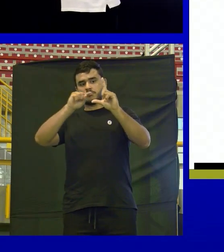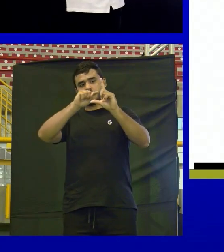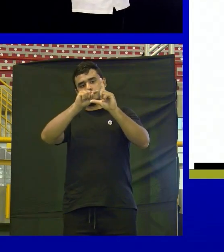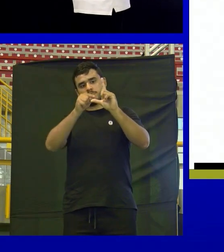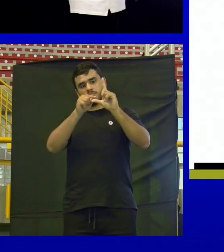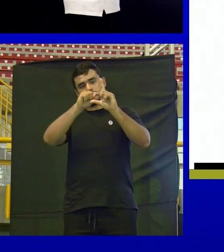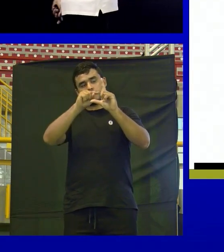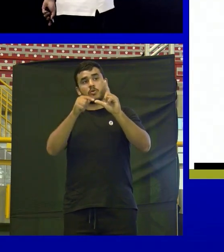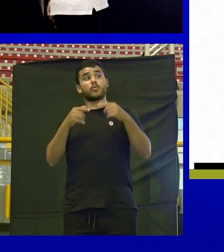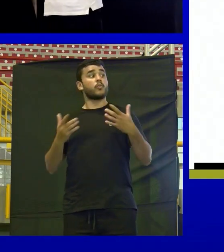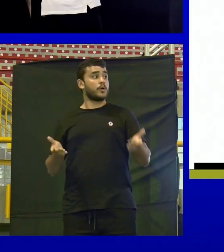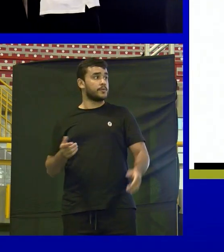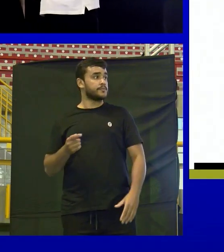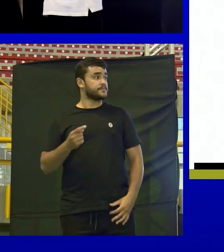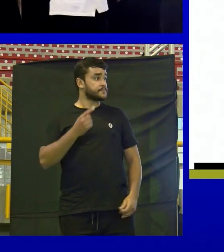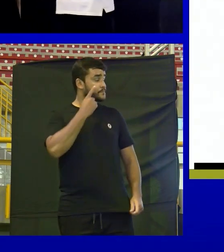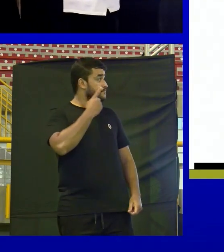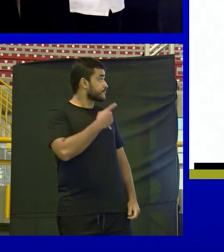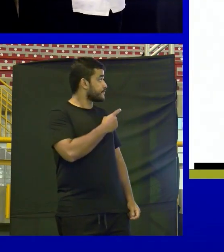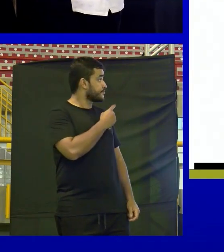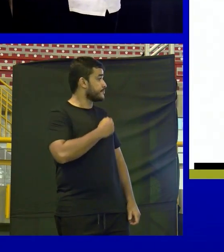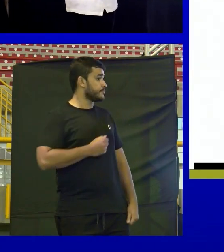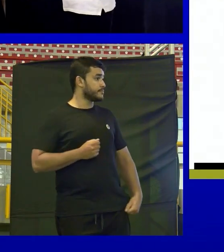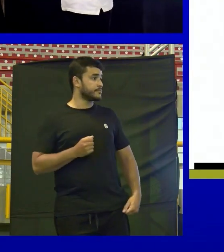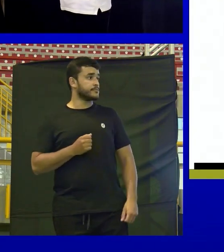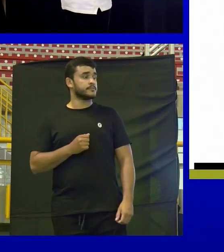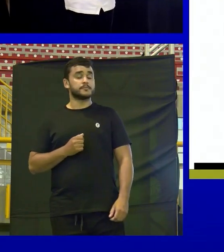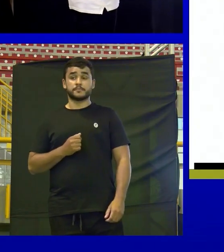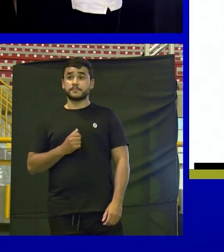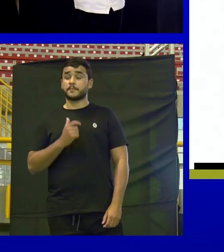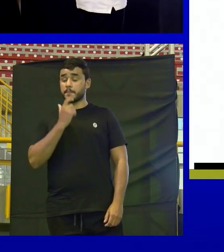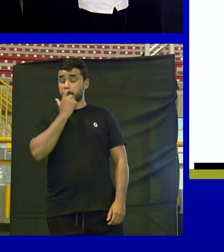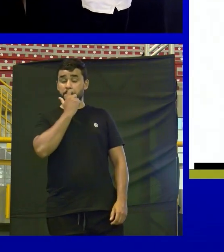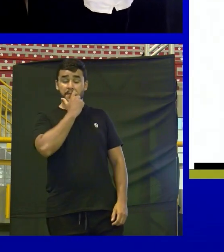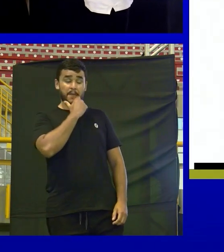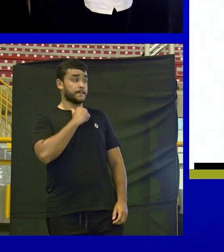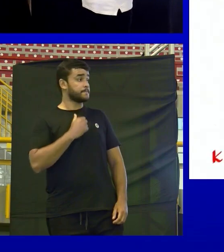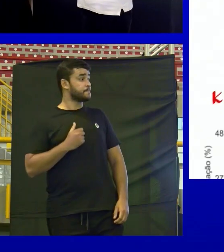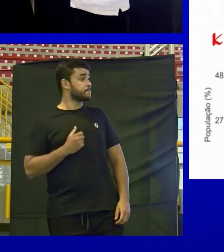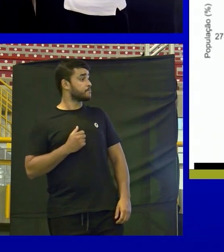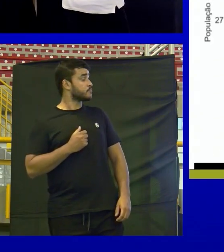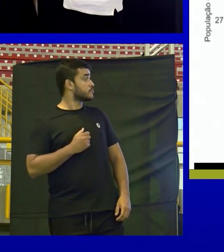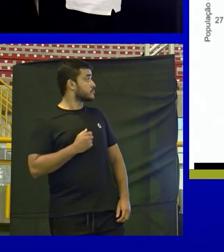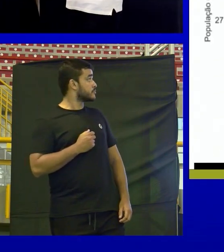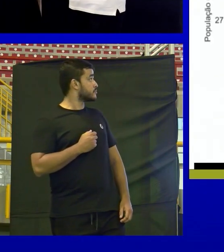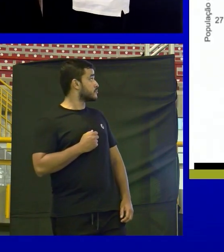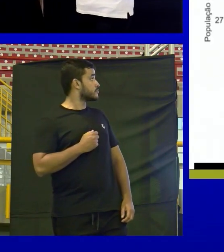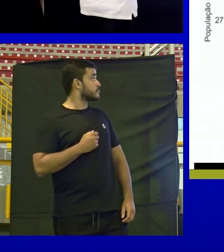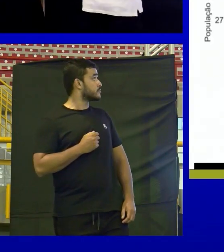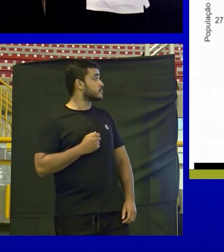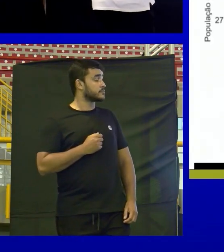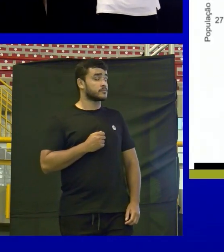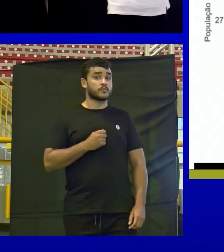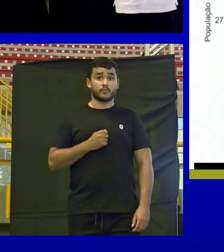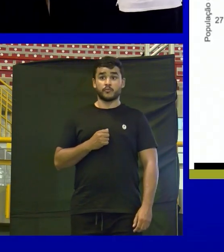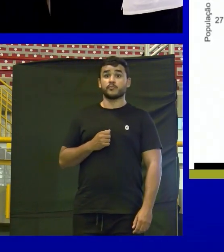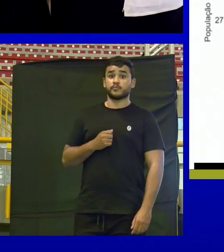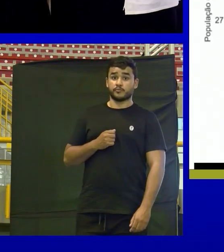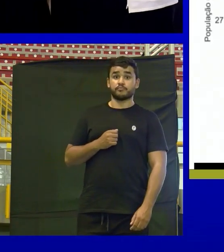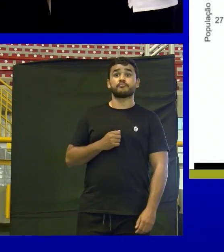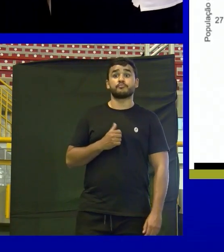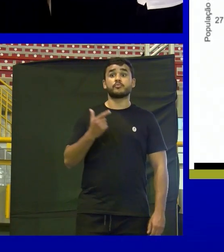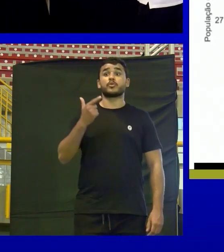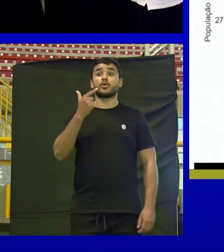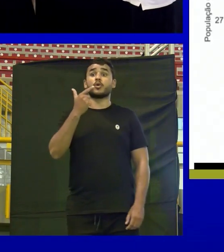só como é que eu penso, tá, na resolução dessa questão. Eu penso o seguinte, Ó,